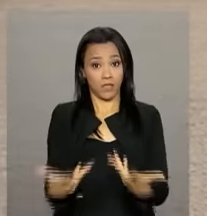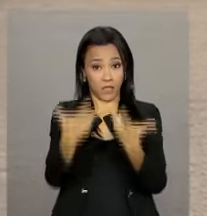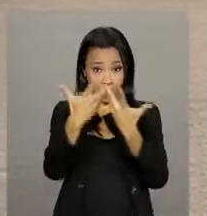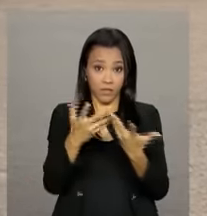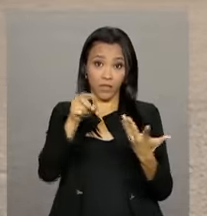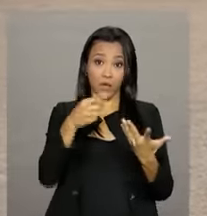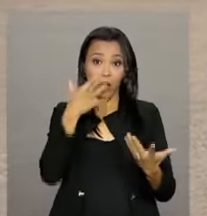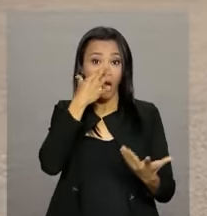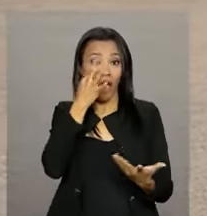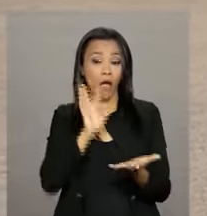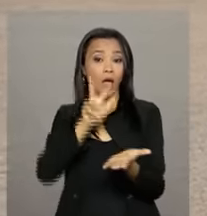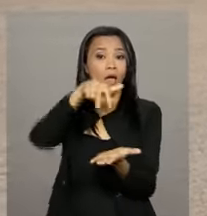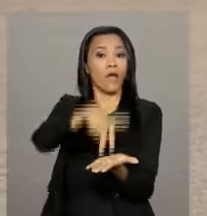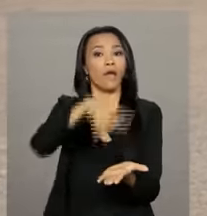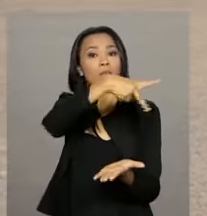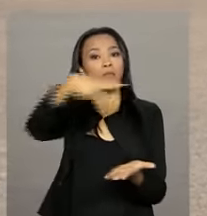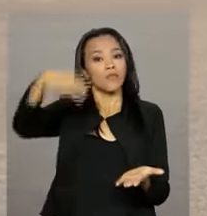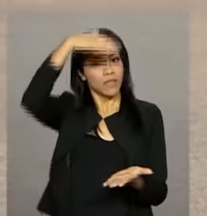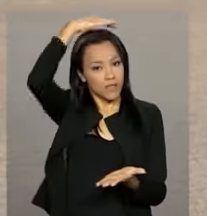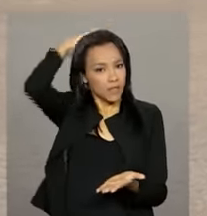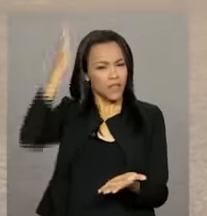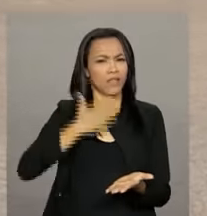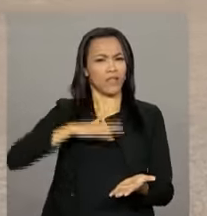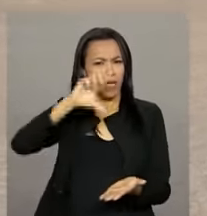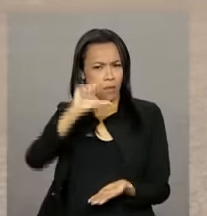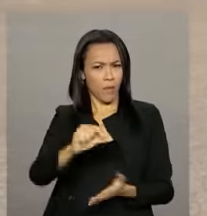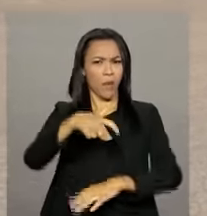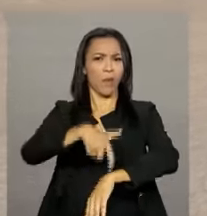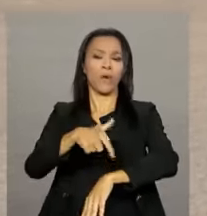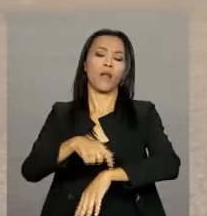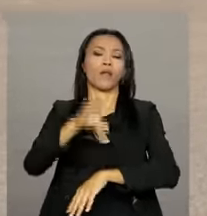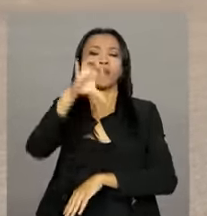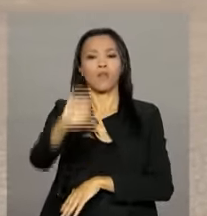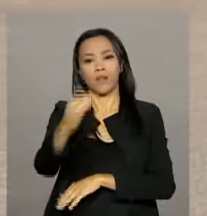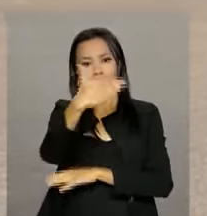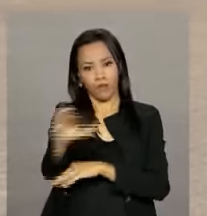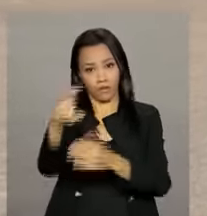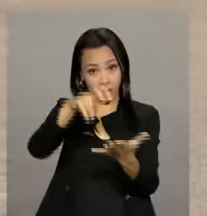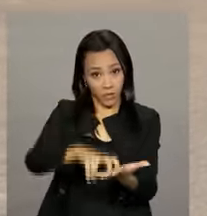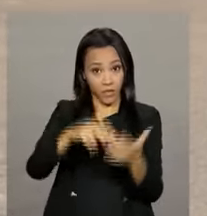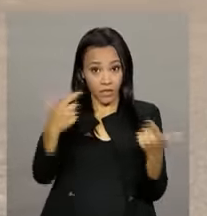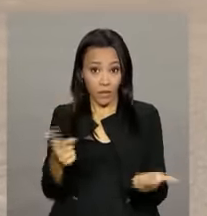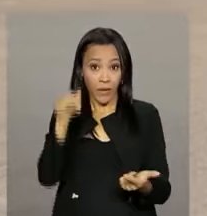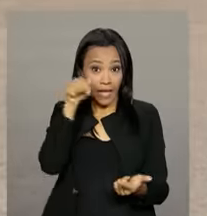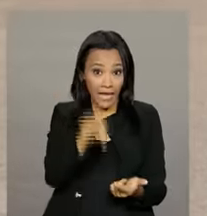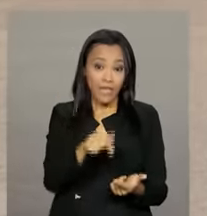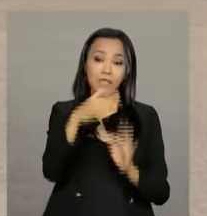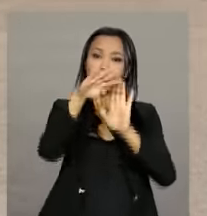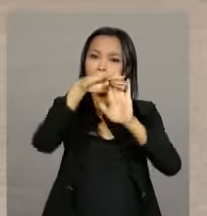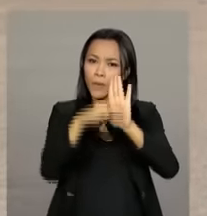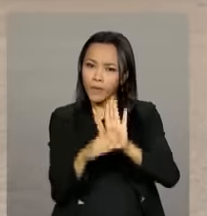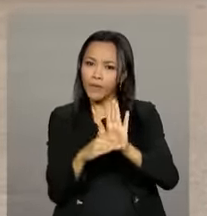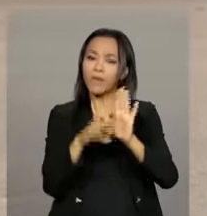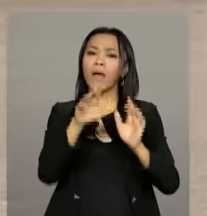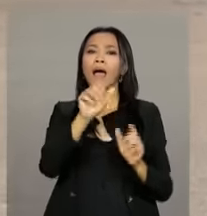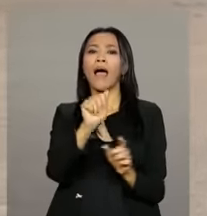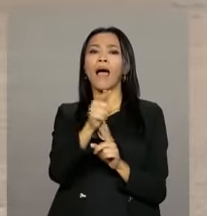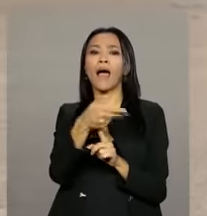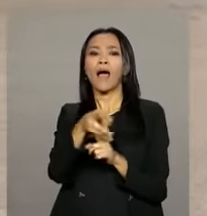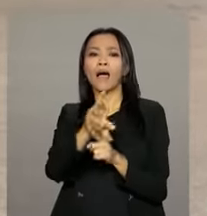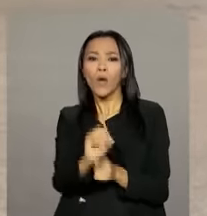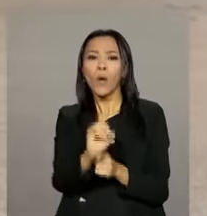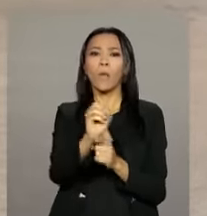presença do presidente Michel Temer começa daqui a pouco às 9:30 da manhã o agromais foi lançado pelo Governo Federal para dar mais